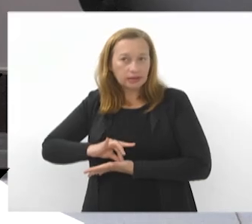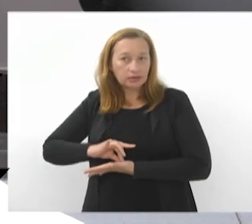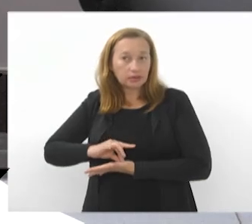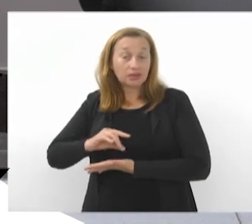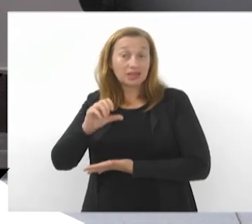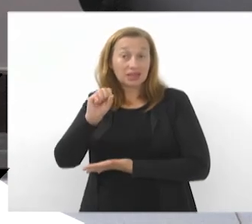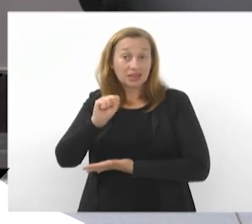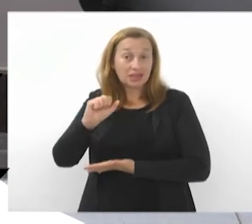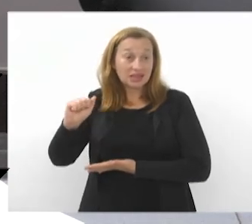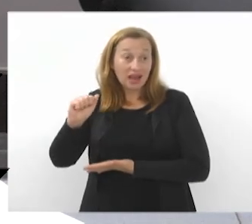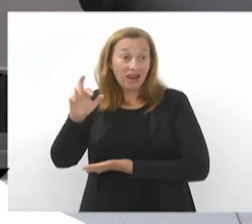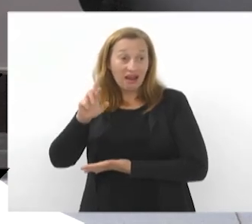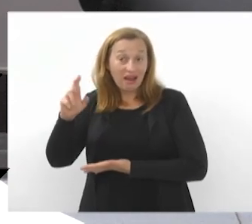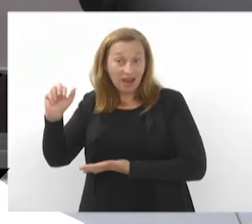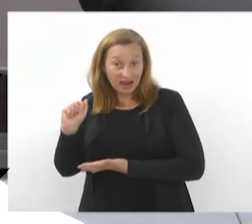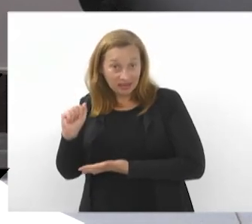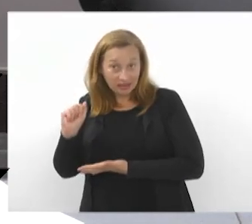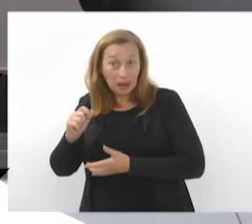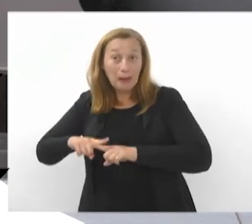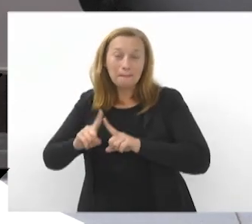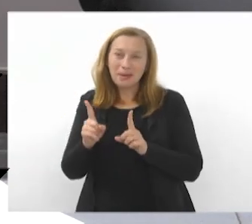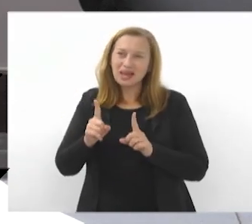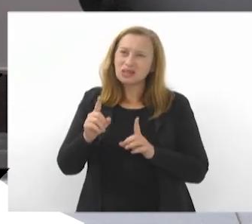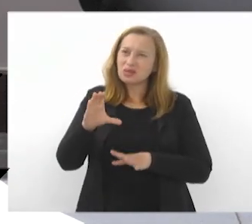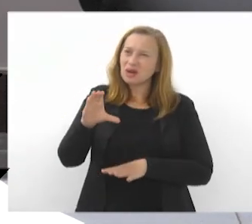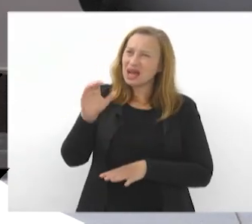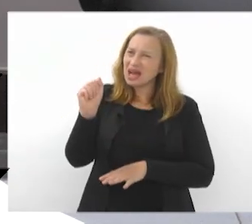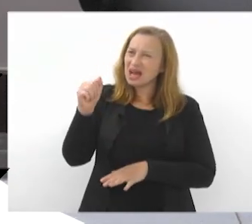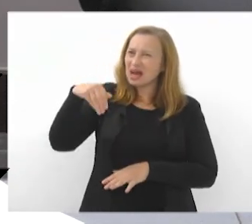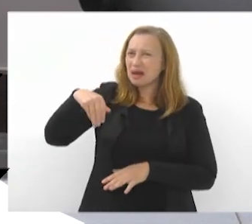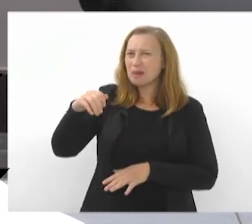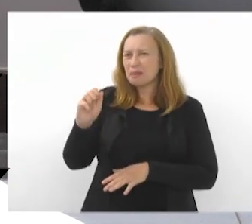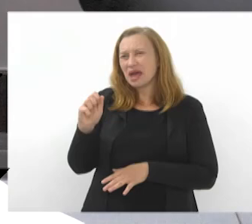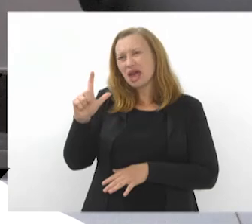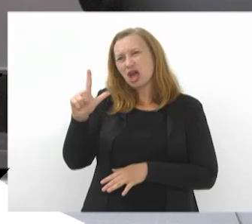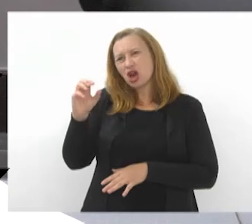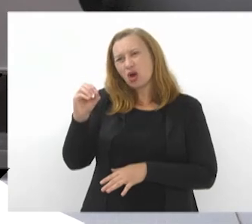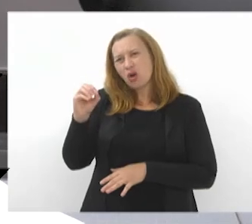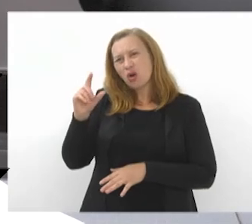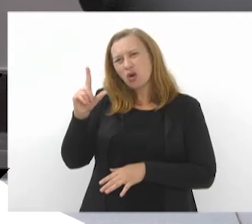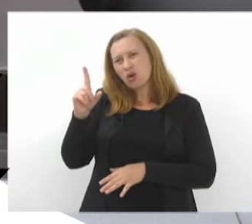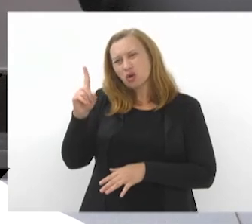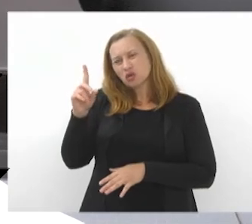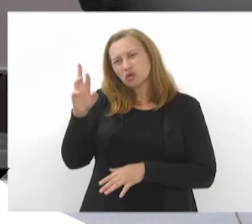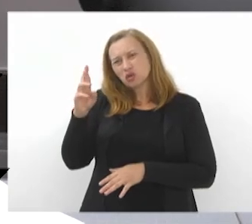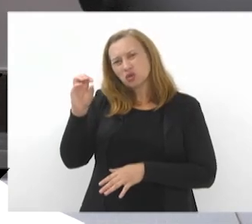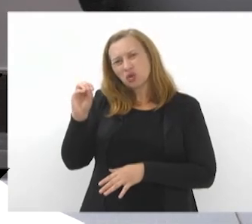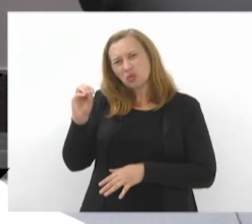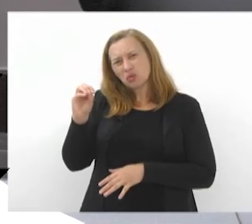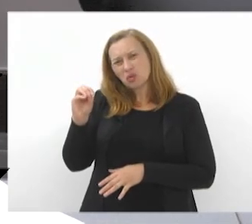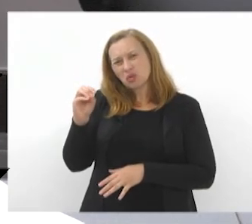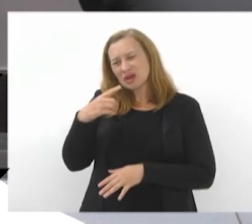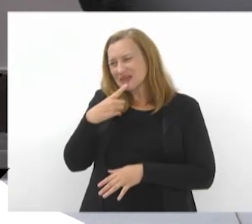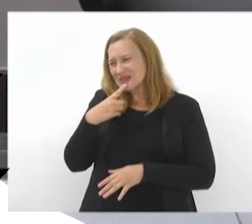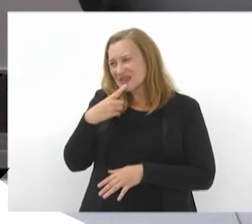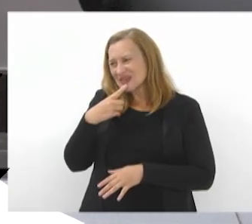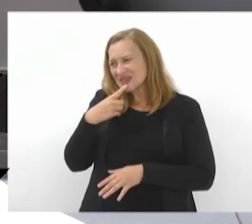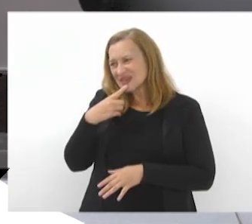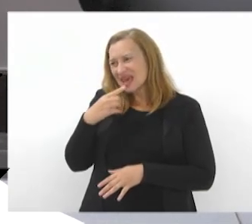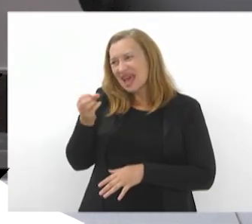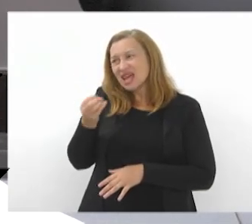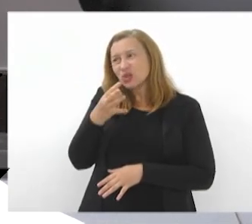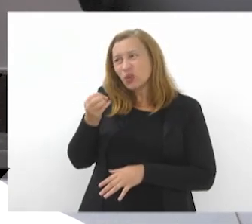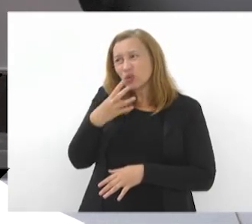Saara. Mas o camelódromo é um evento muito mais